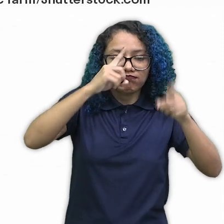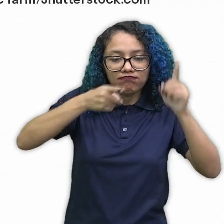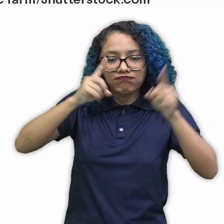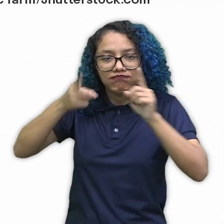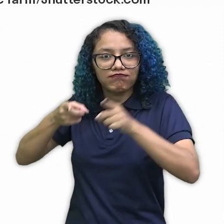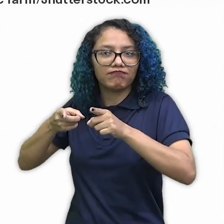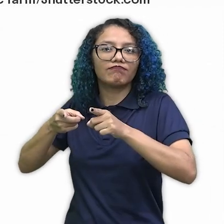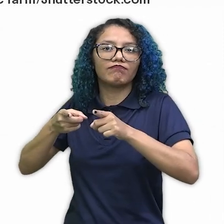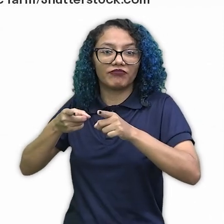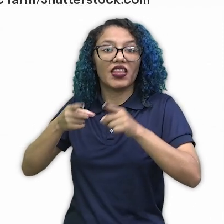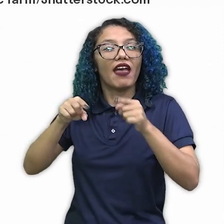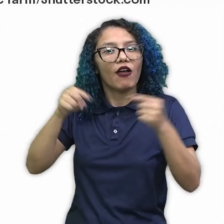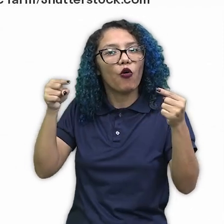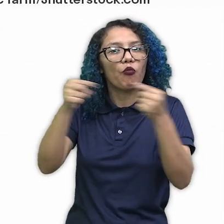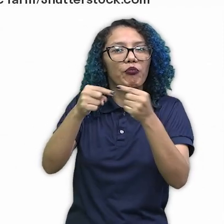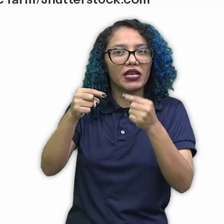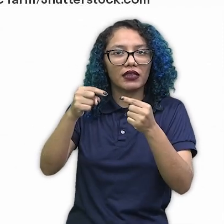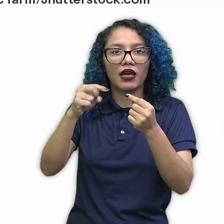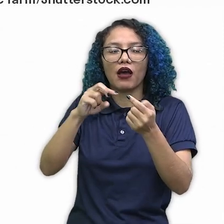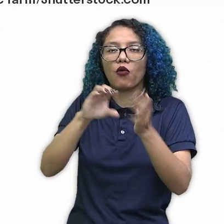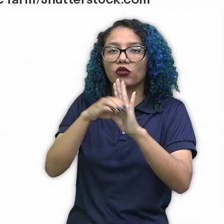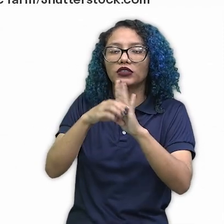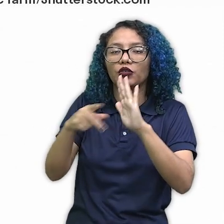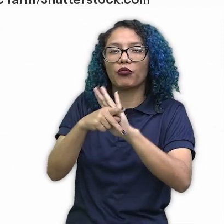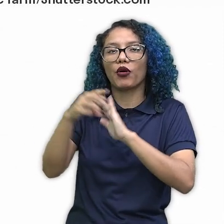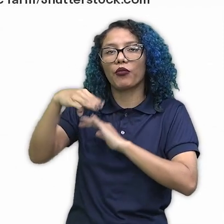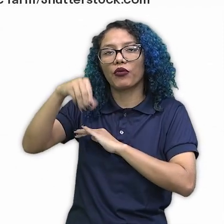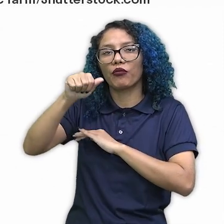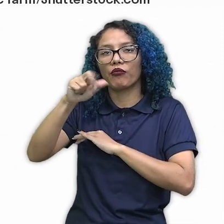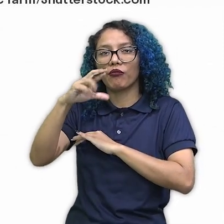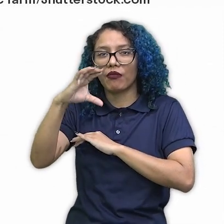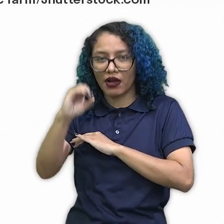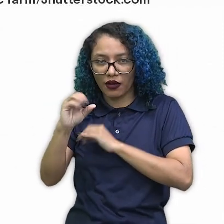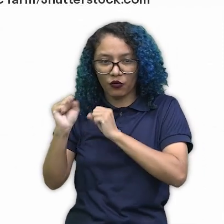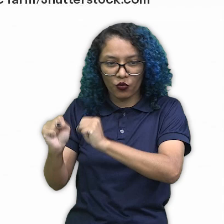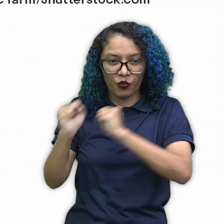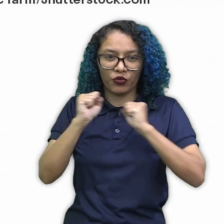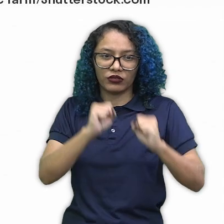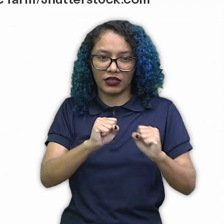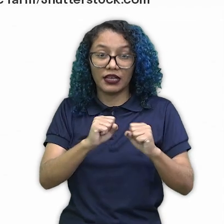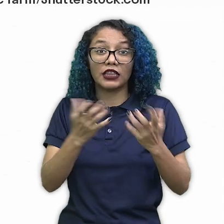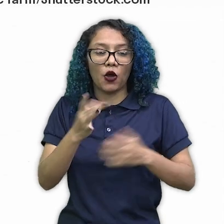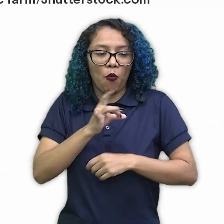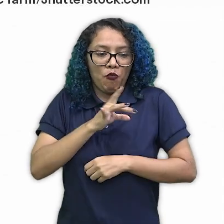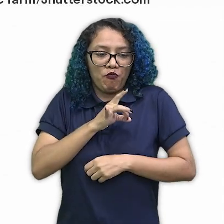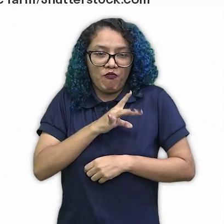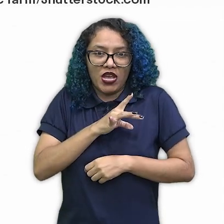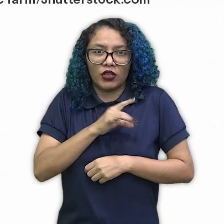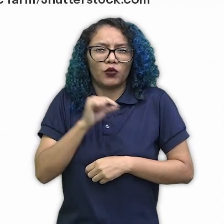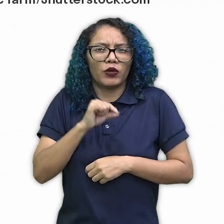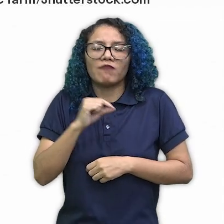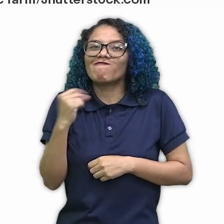Tá? Então, esse era o macro poder. Era a atividade, o medo seria o quê? A atividade necessária